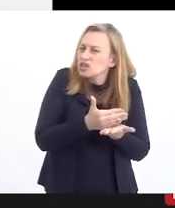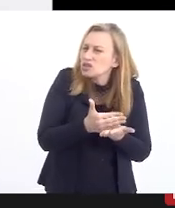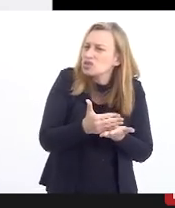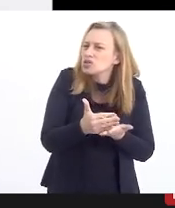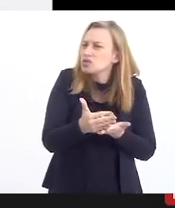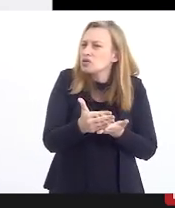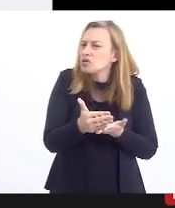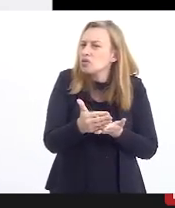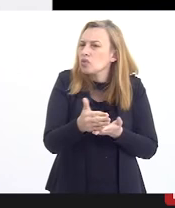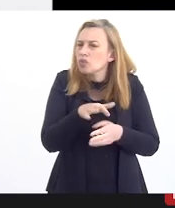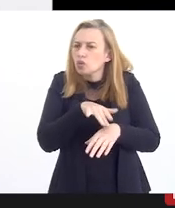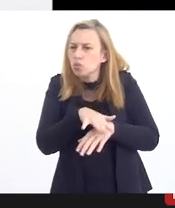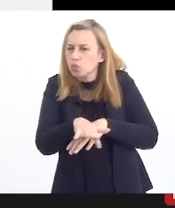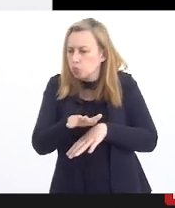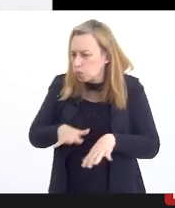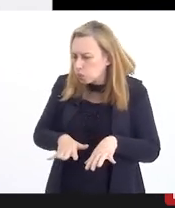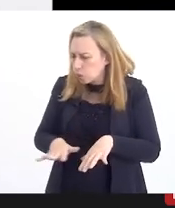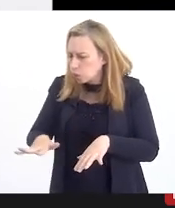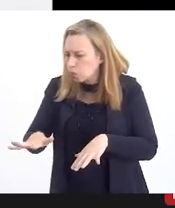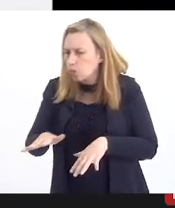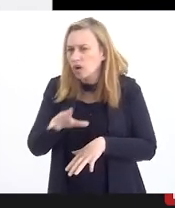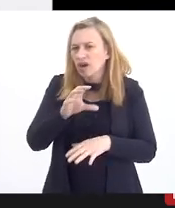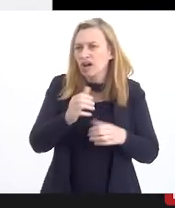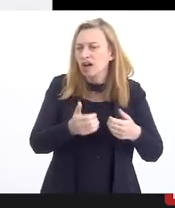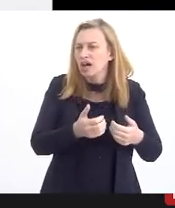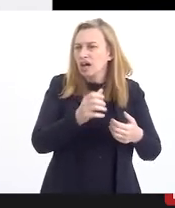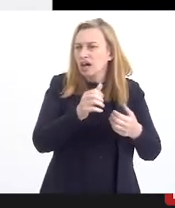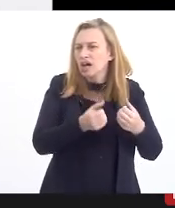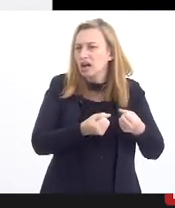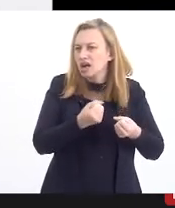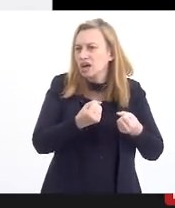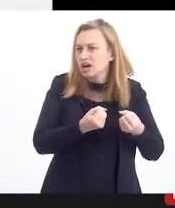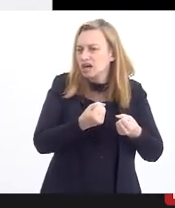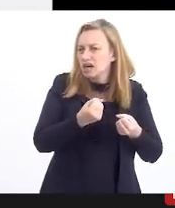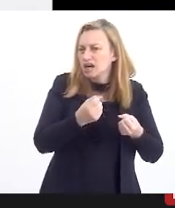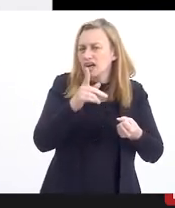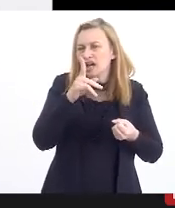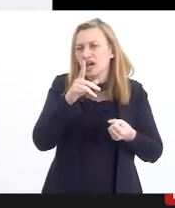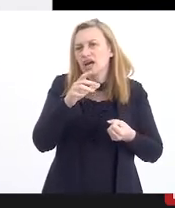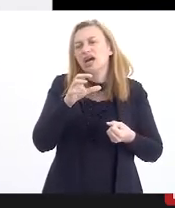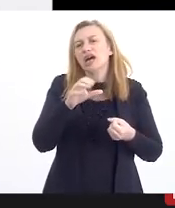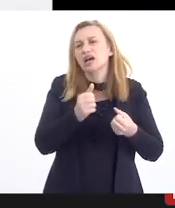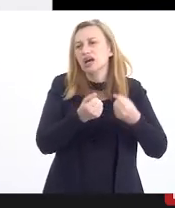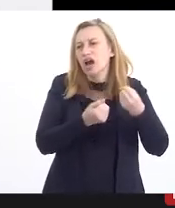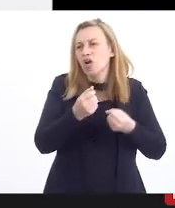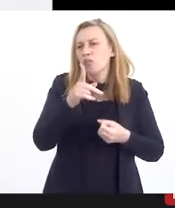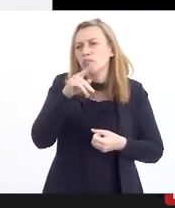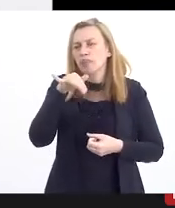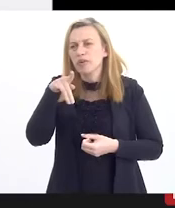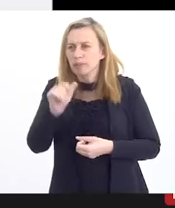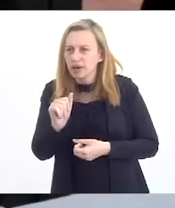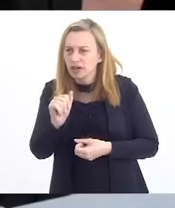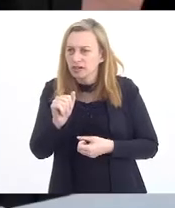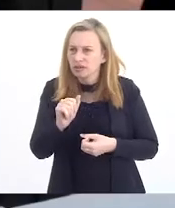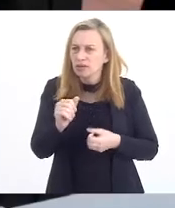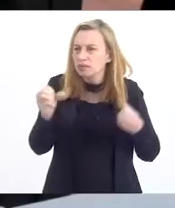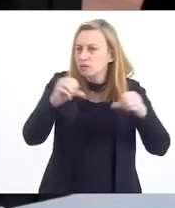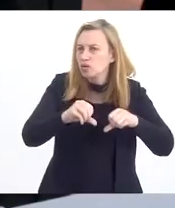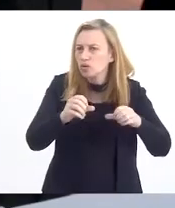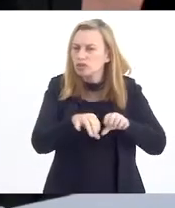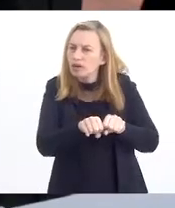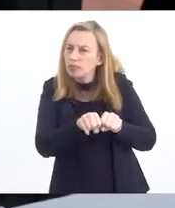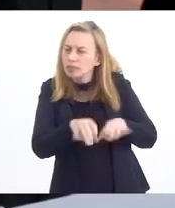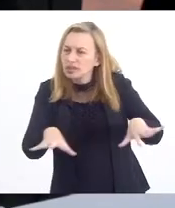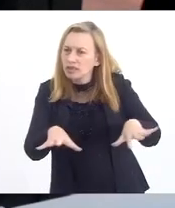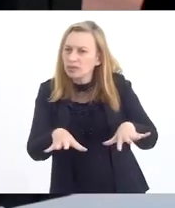num rodízio de entrega por carros-pipas, onde a CEDAE efetivamente não entregava água. Isso se provou com a pandemia. Na pandemia,